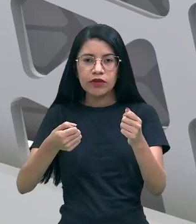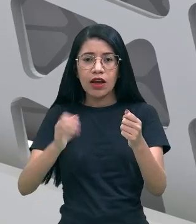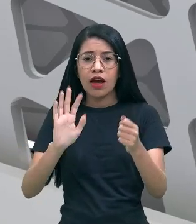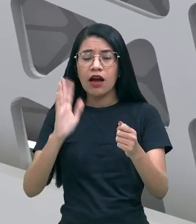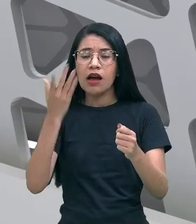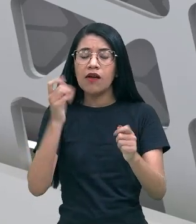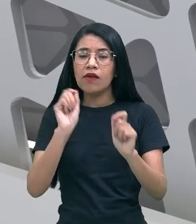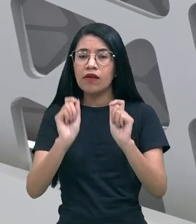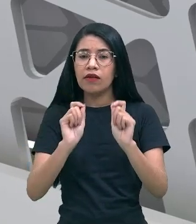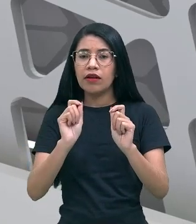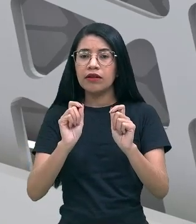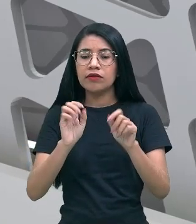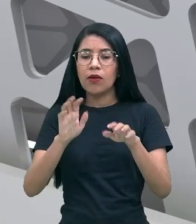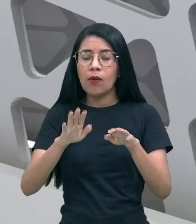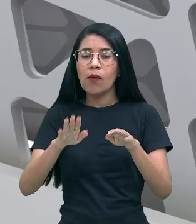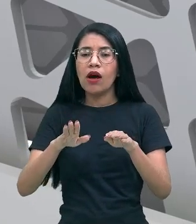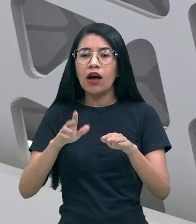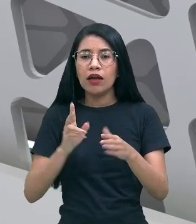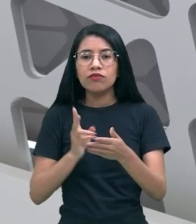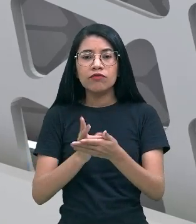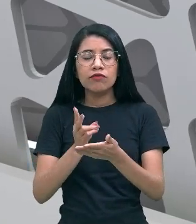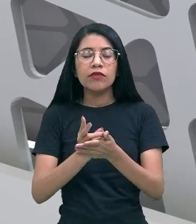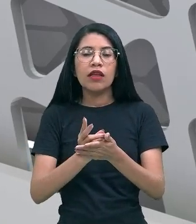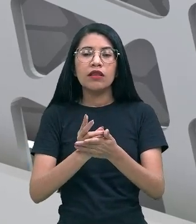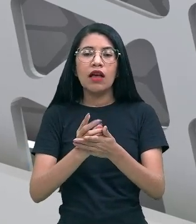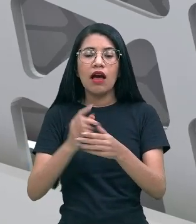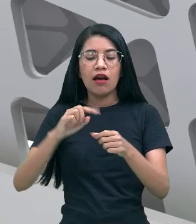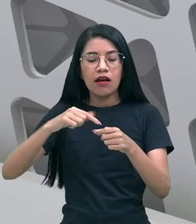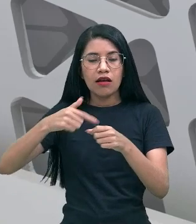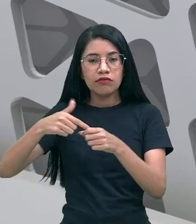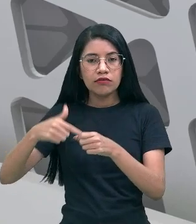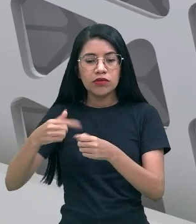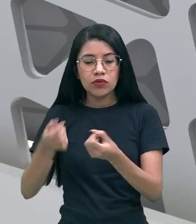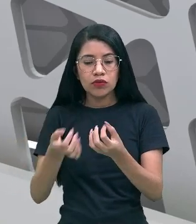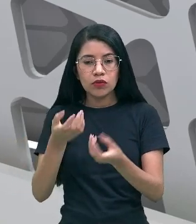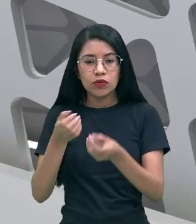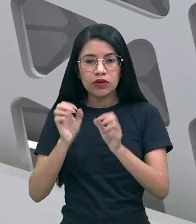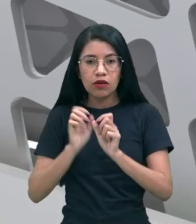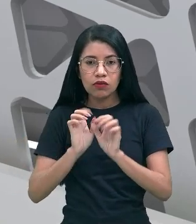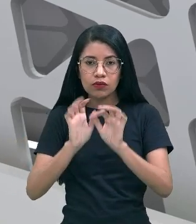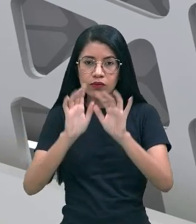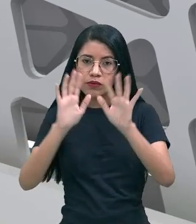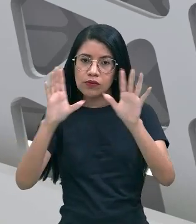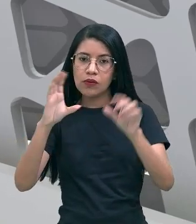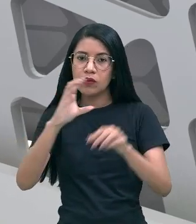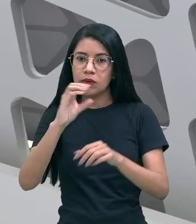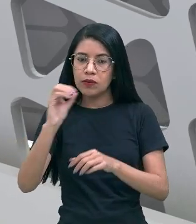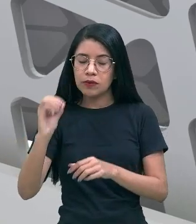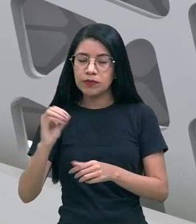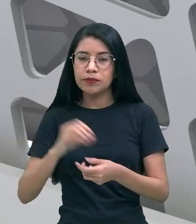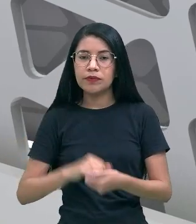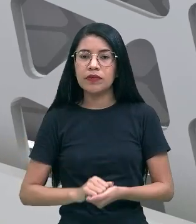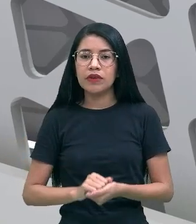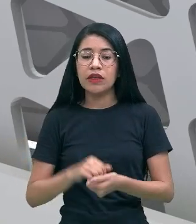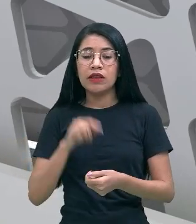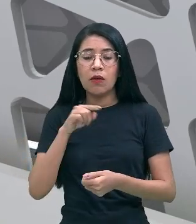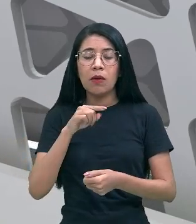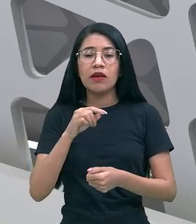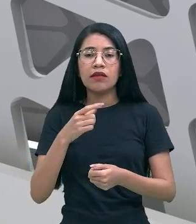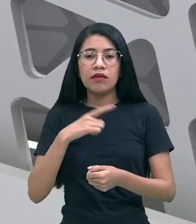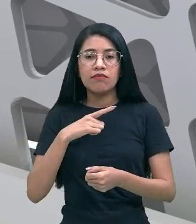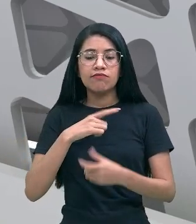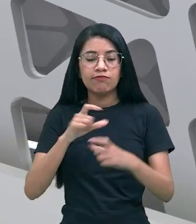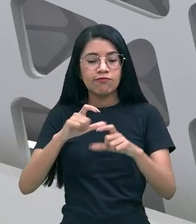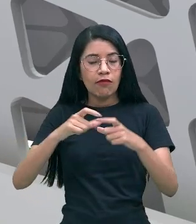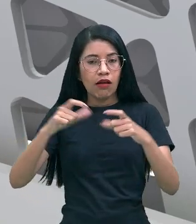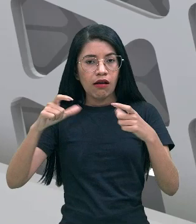Os carros eles estão queimando gasolina. E aí estão liberando monóxido de carbono. Então ali eu vou ter uma grande quantidade.